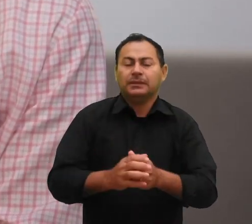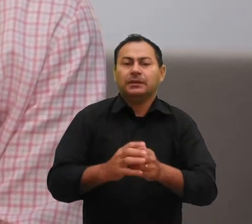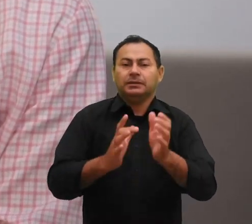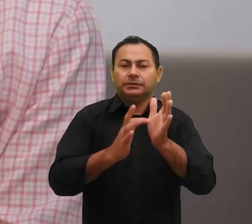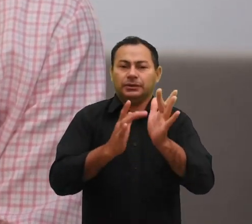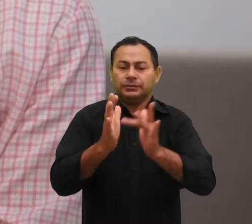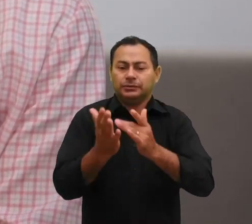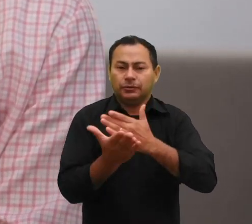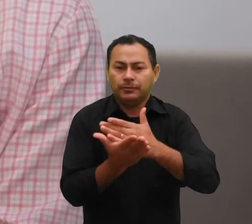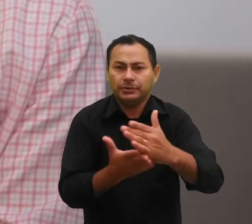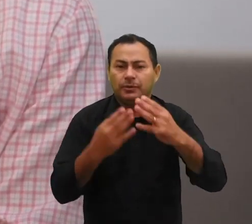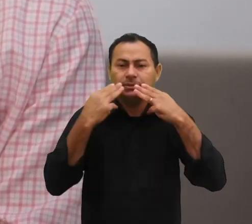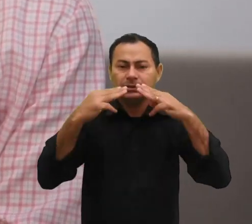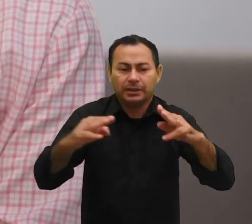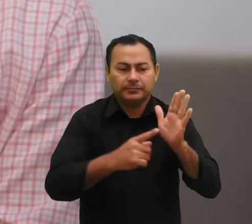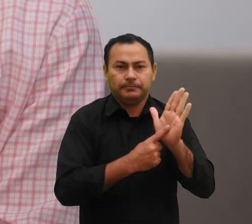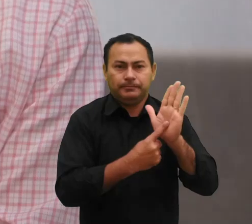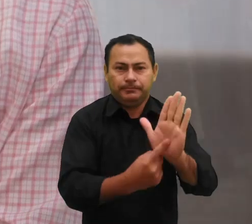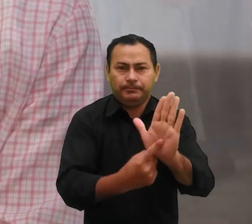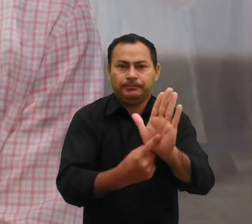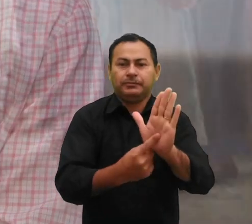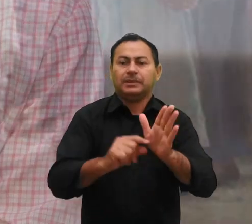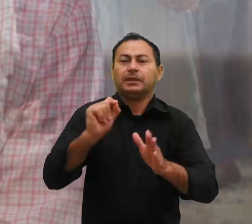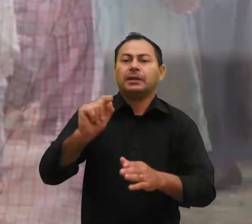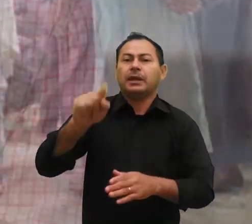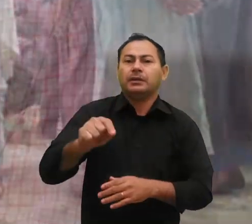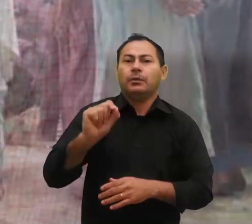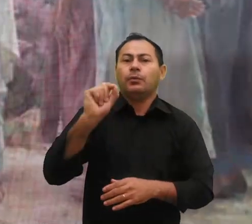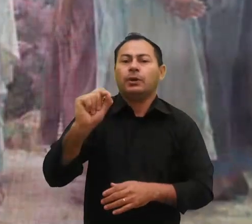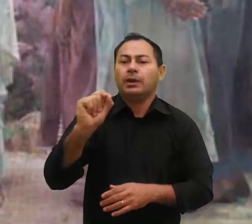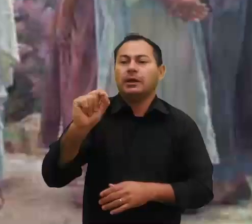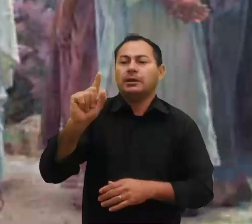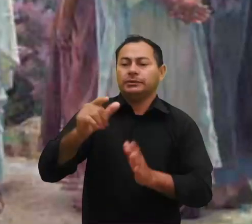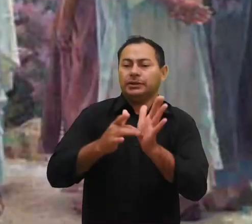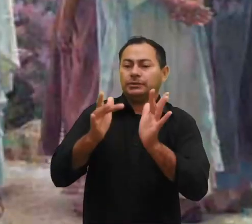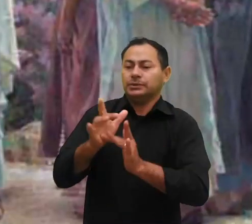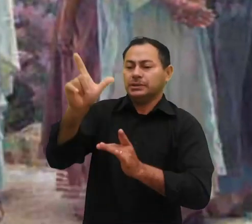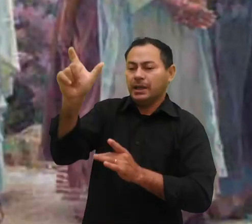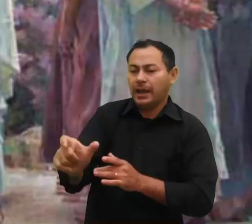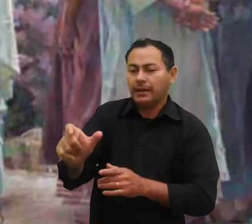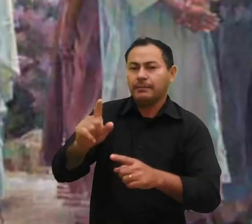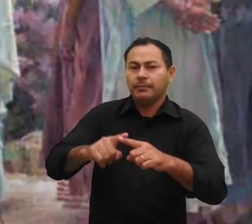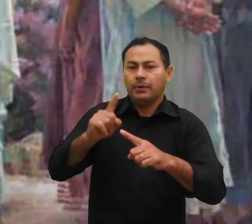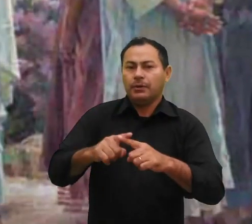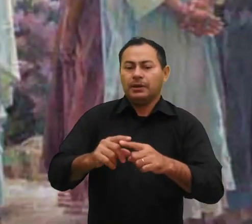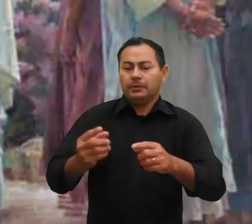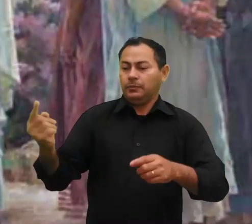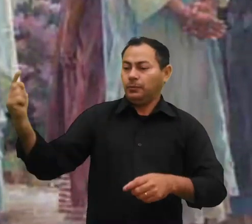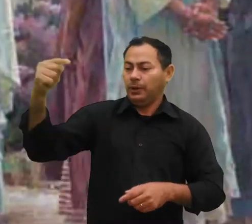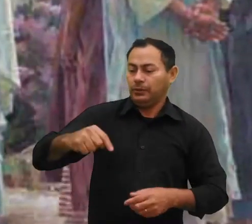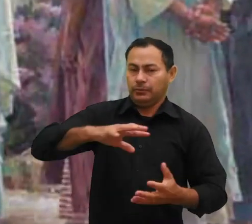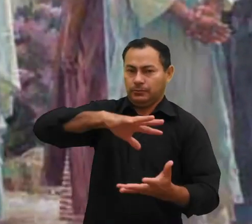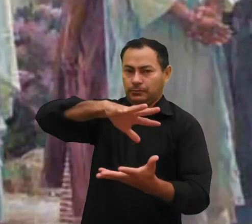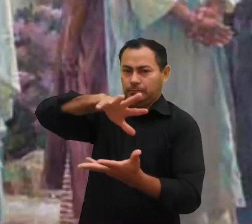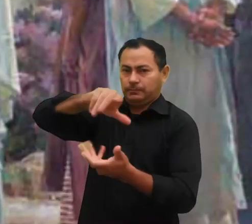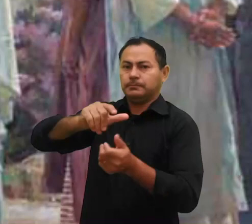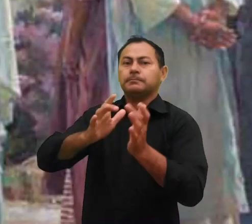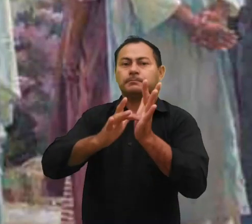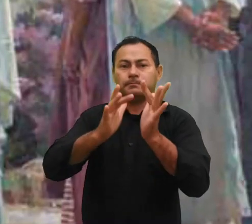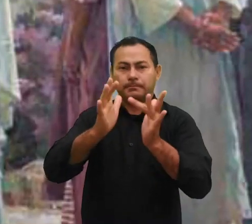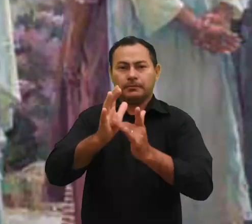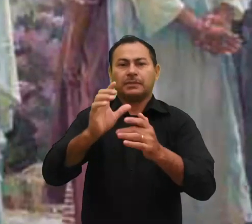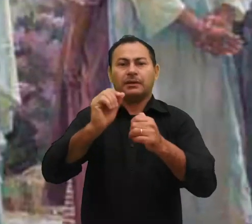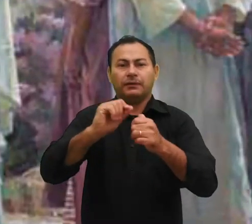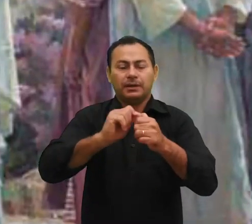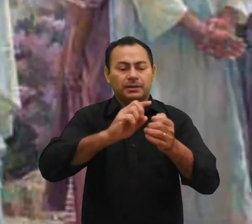seu ministério lançando o seu manifesto sobre quem e o que ele era e por que estava no mundo. Ele